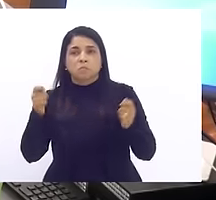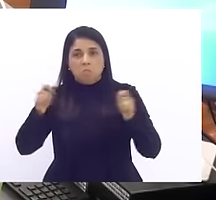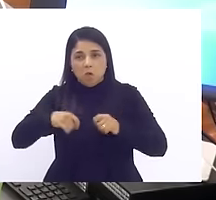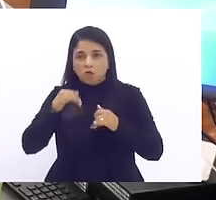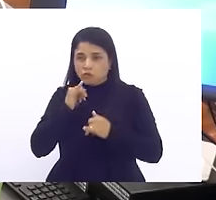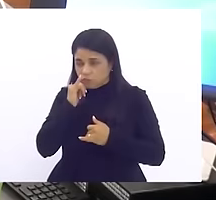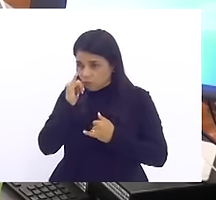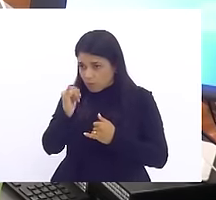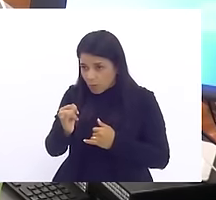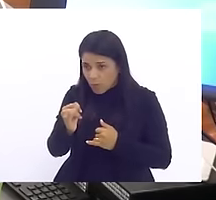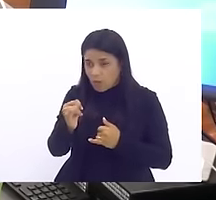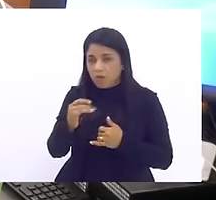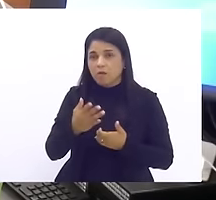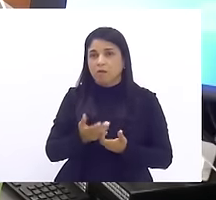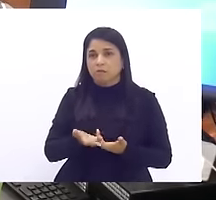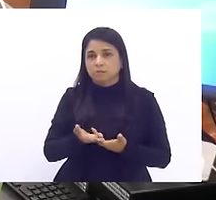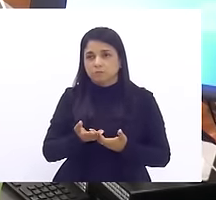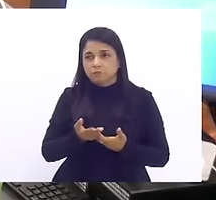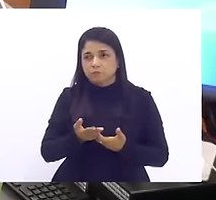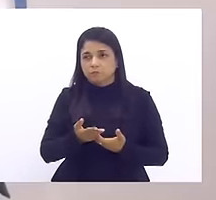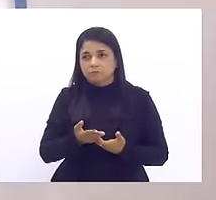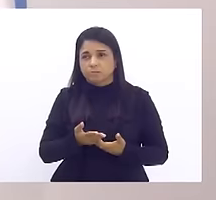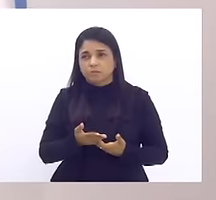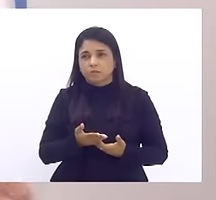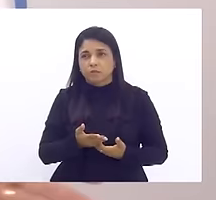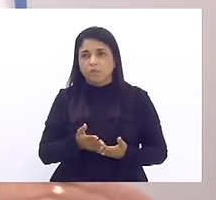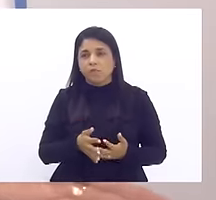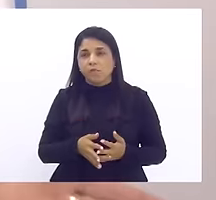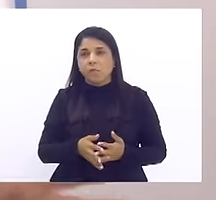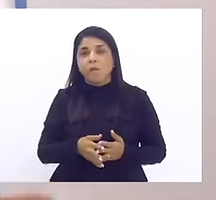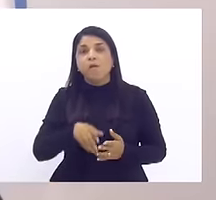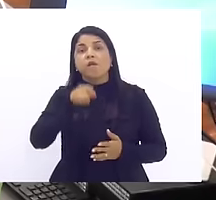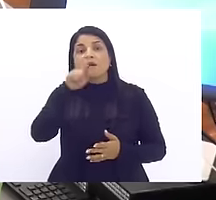pode informar por favor é uma questão simples